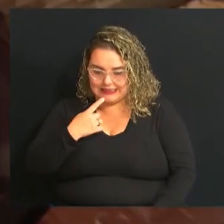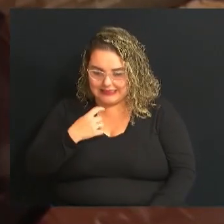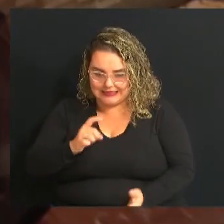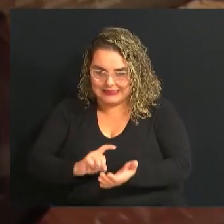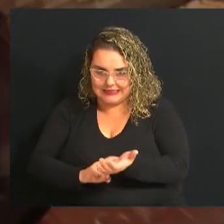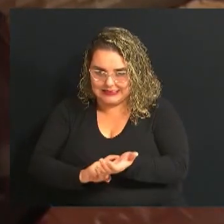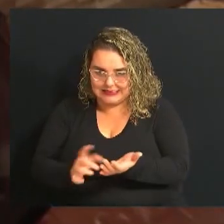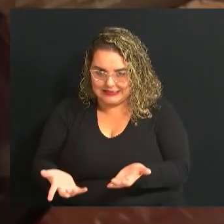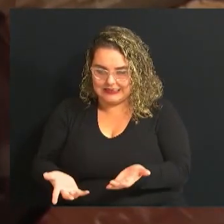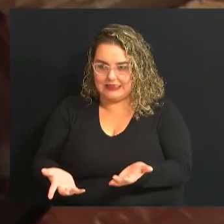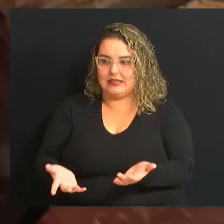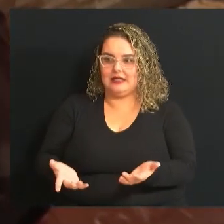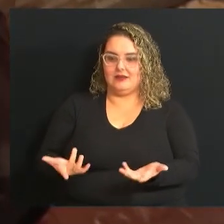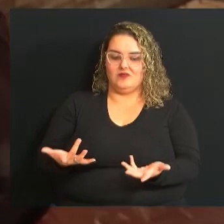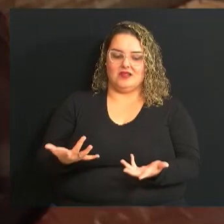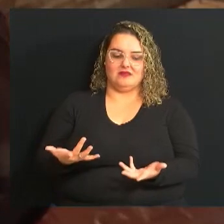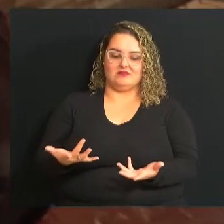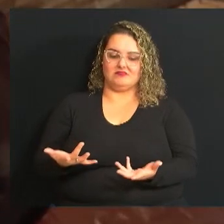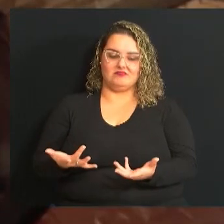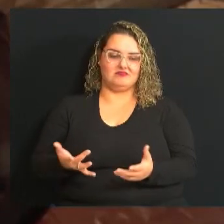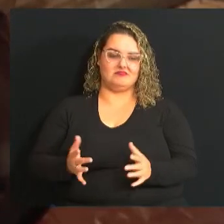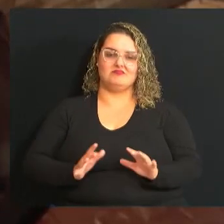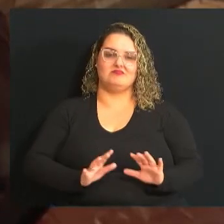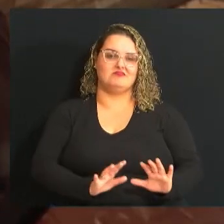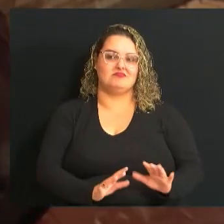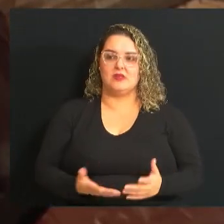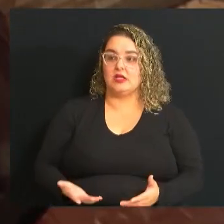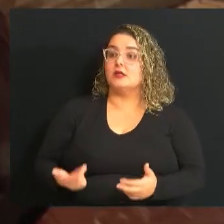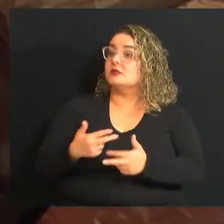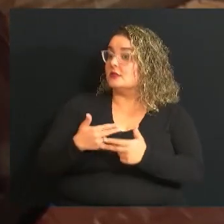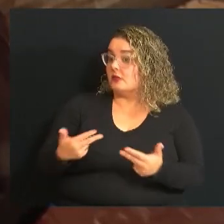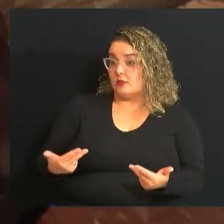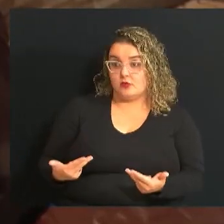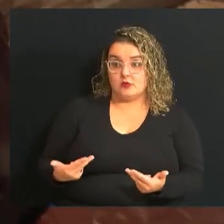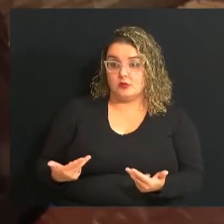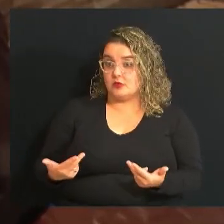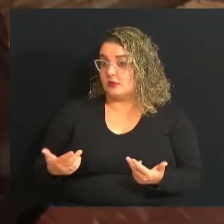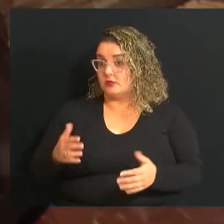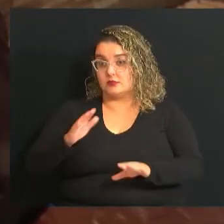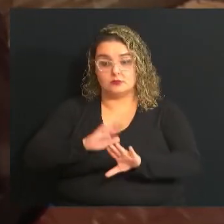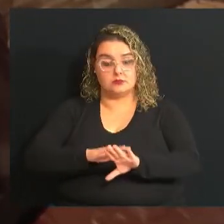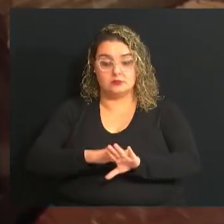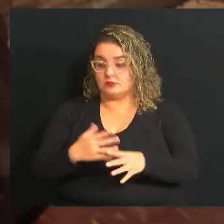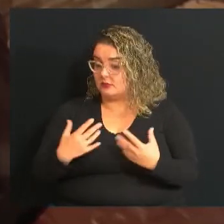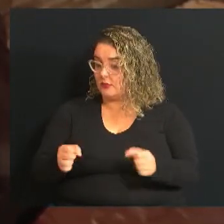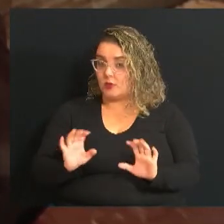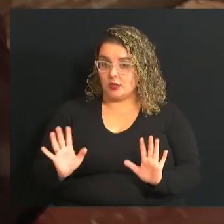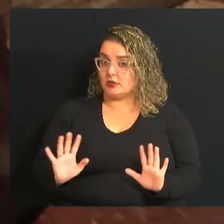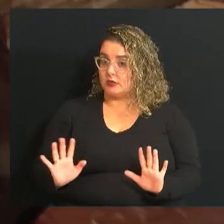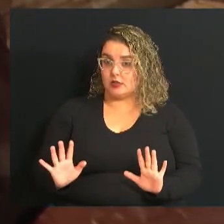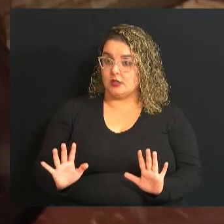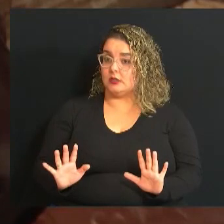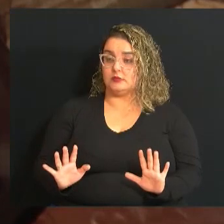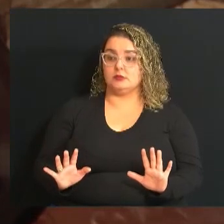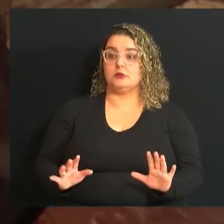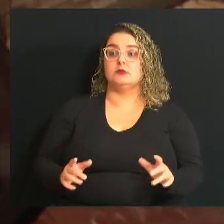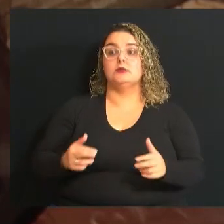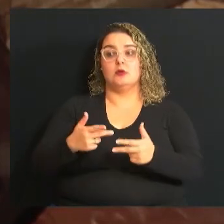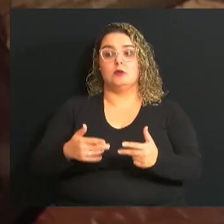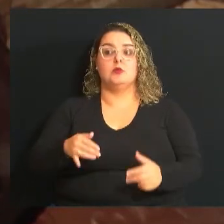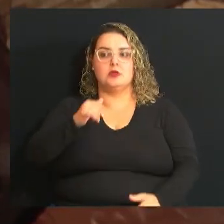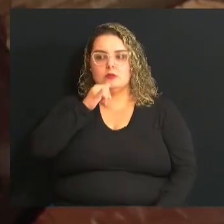um dia de atraso. Às vezes o consumidor precisa daquele produto para aquele dia, para aquele momento específico. Vou dar um exemplo muito